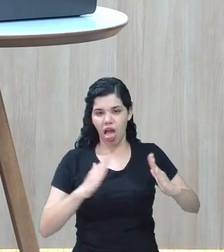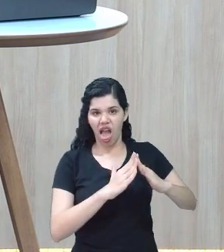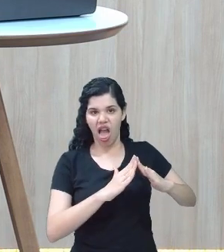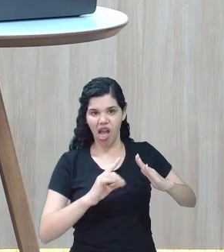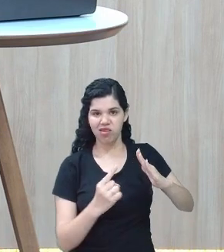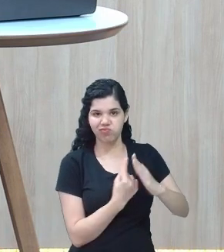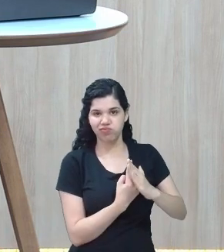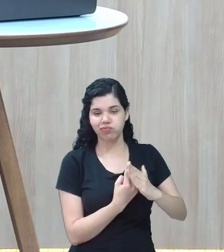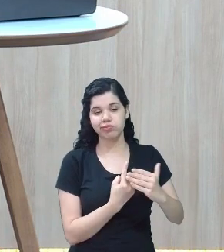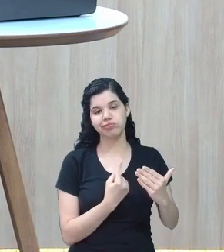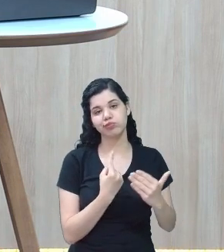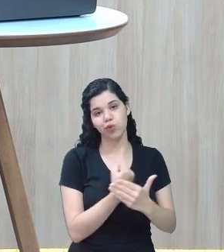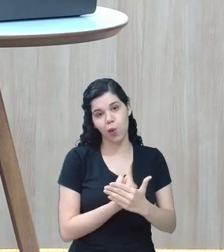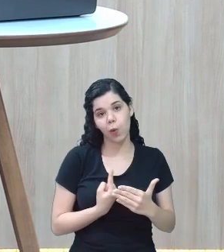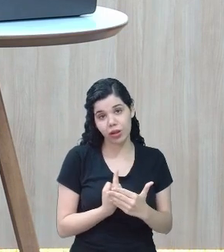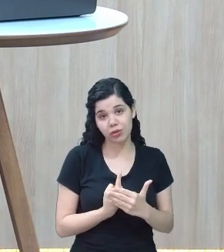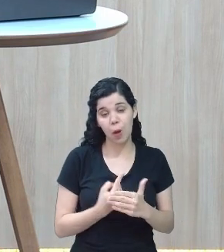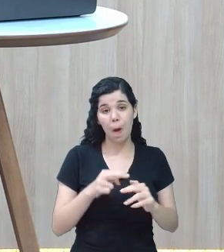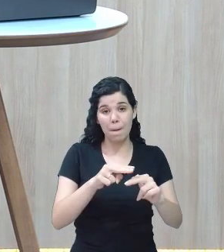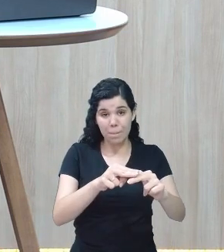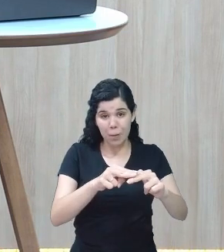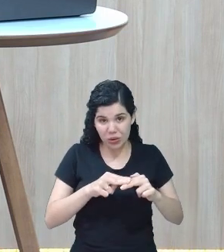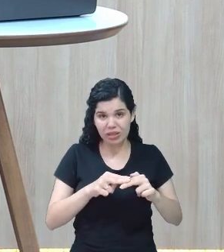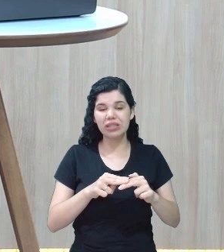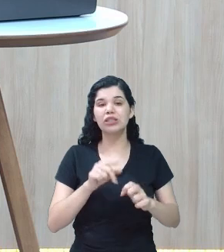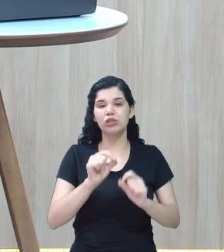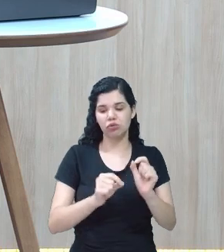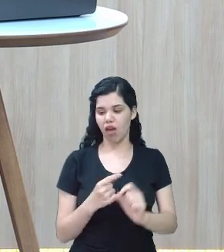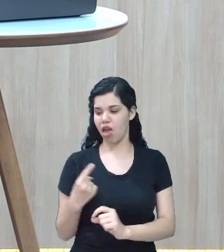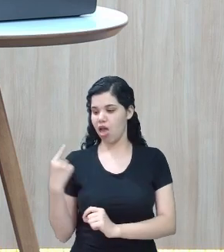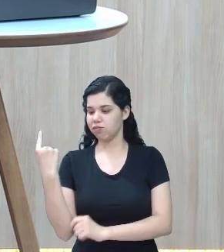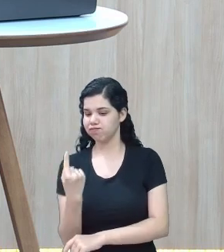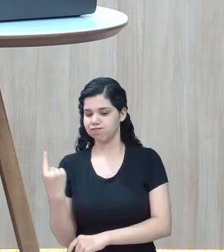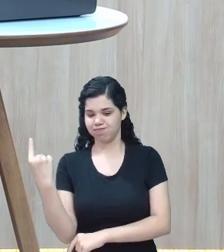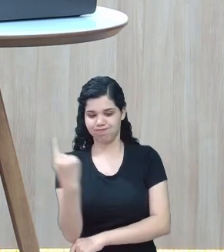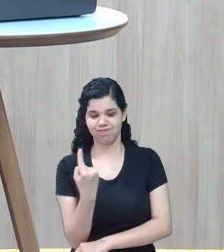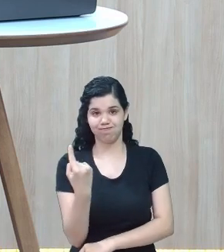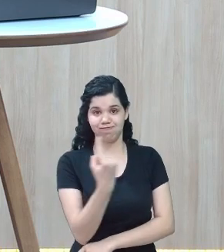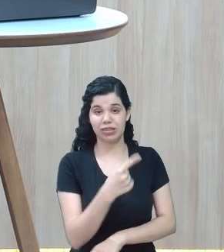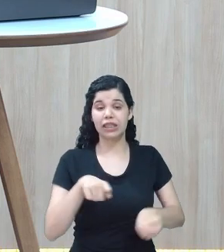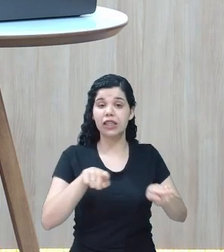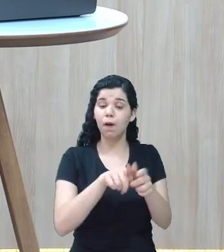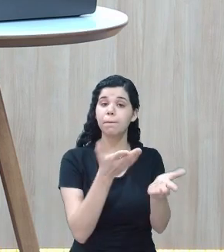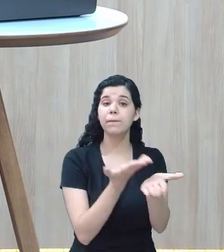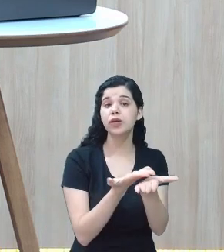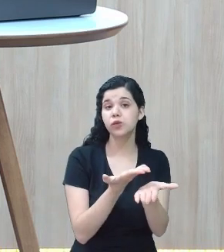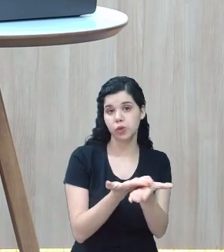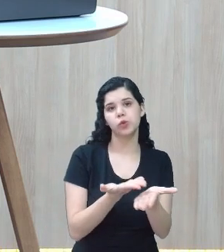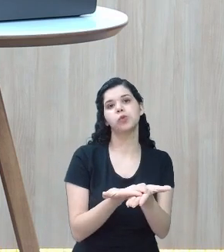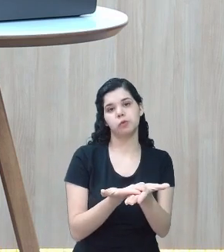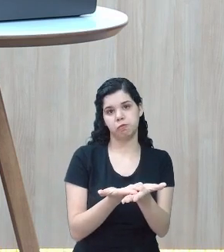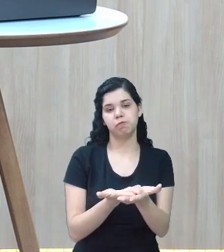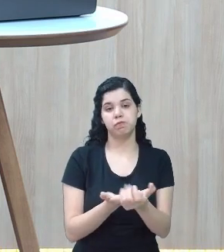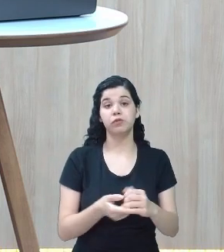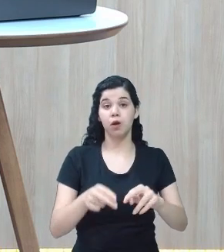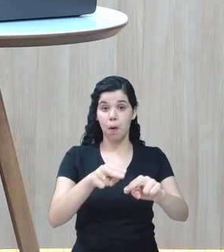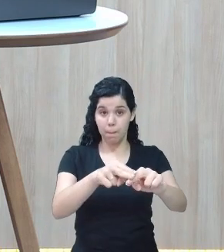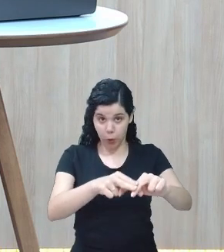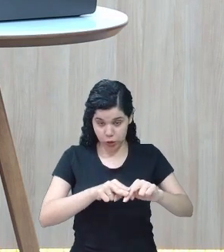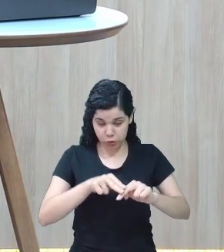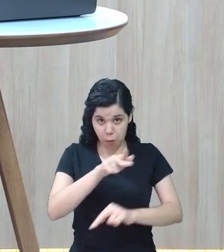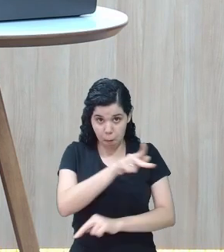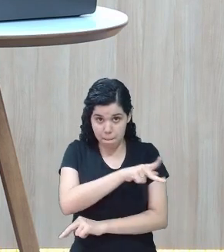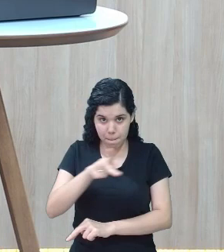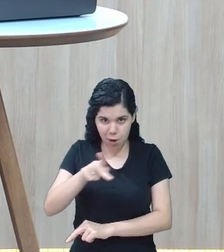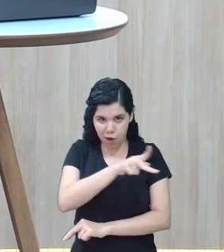casa. Então, cada vez mais individualizados, até nos estudos. Então, o professor em